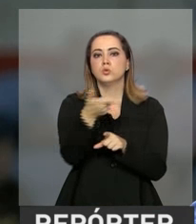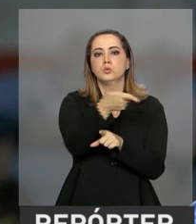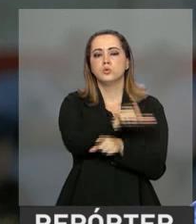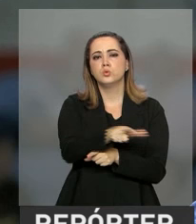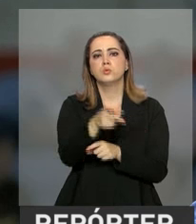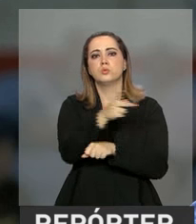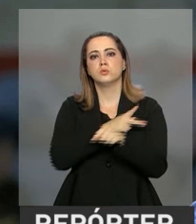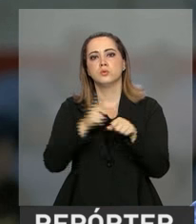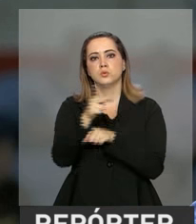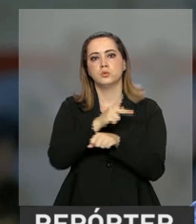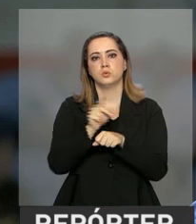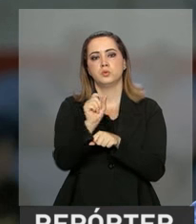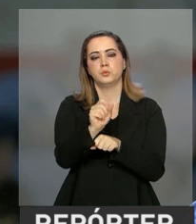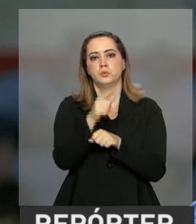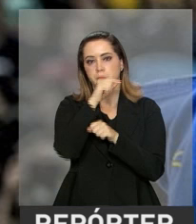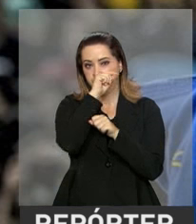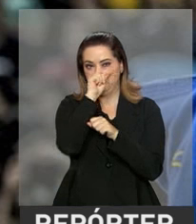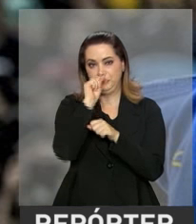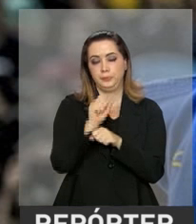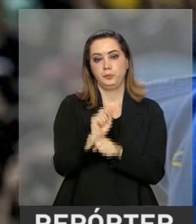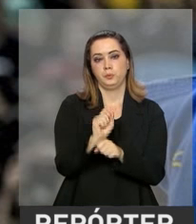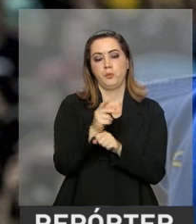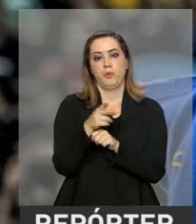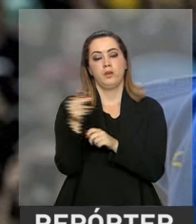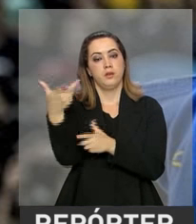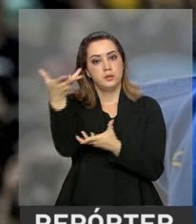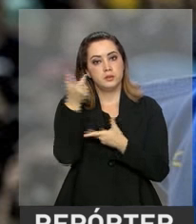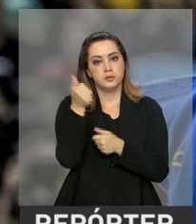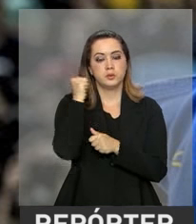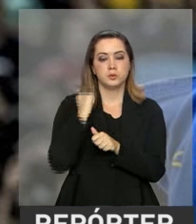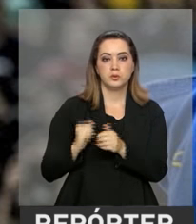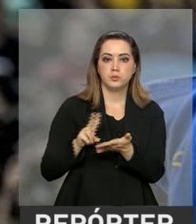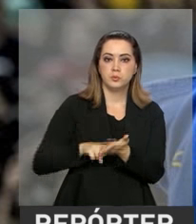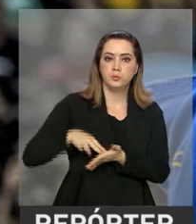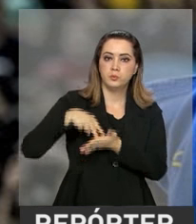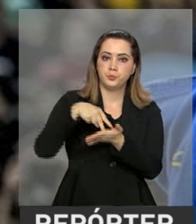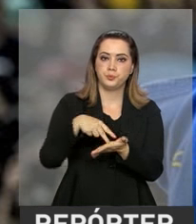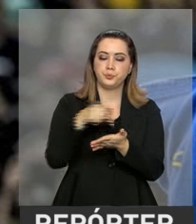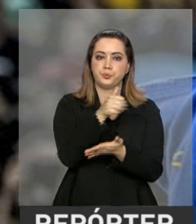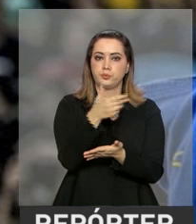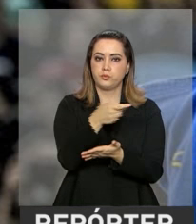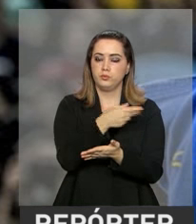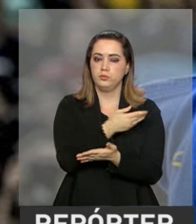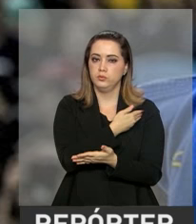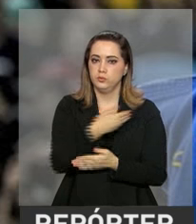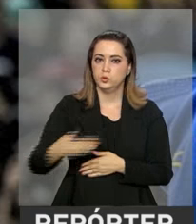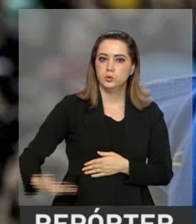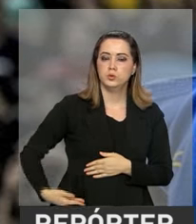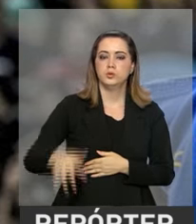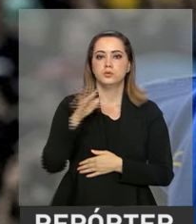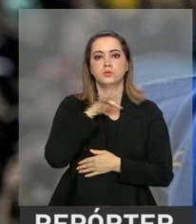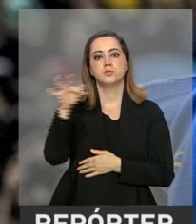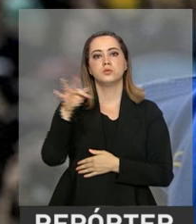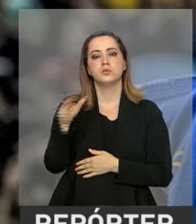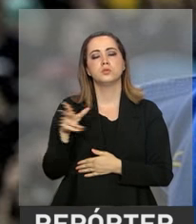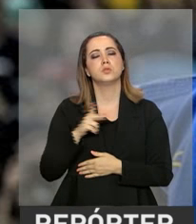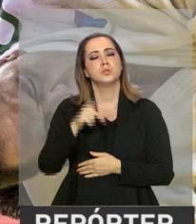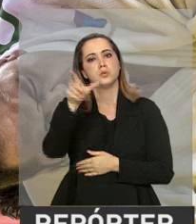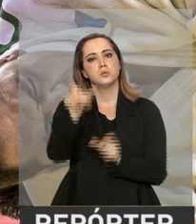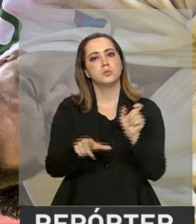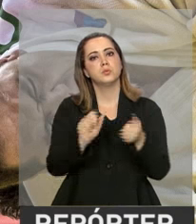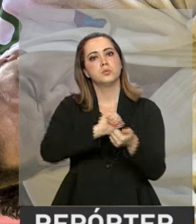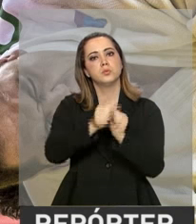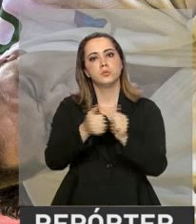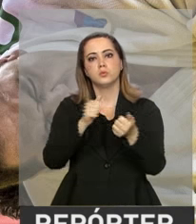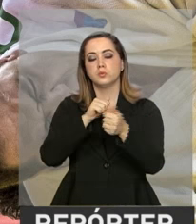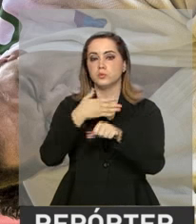Uzbekistão, Abdulo Tangriev. Rafael Silva recebe o Bolsa Atleta Pódio, benefício do governo federal para atletas que competem em alto